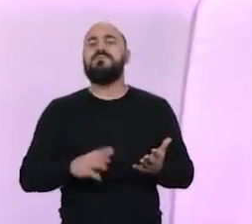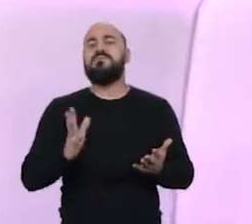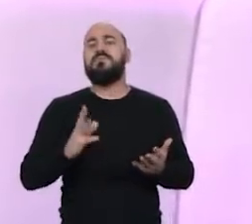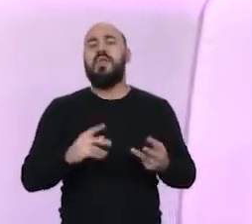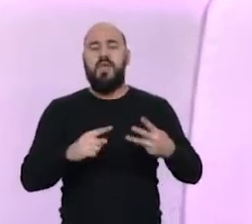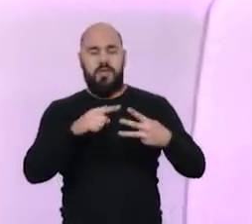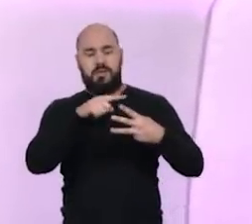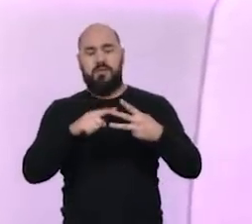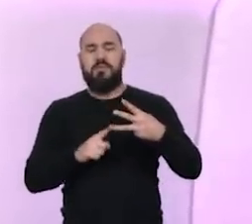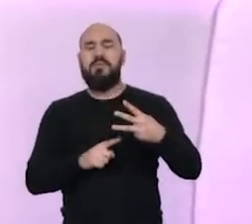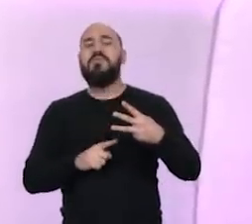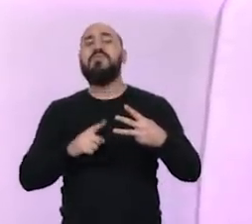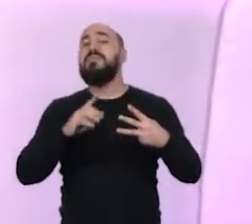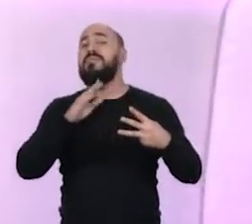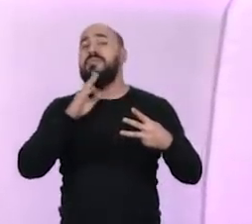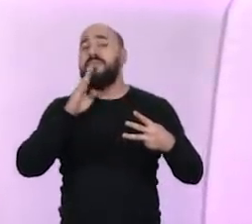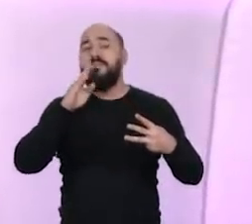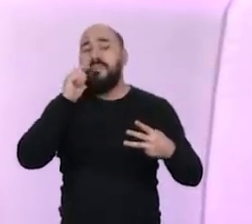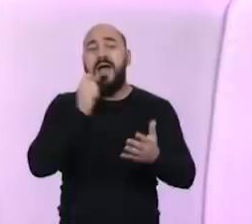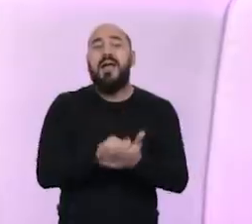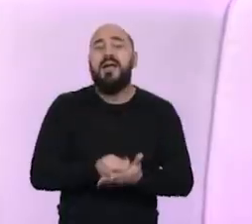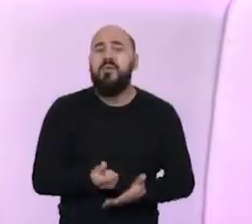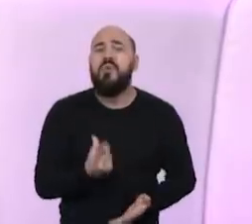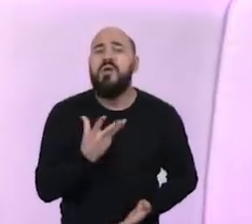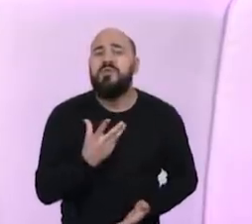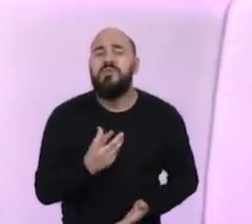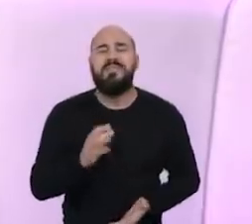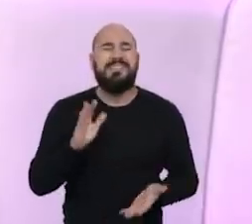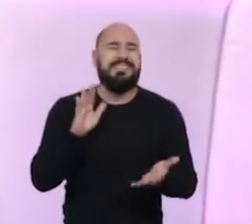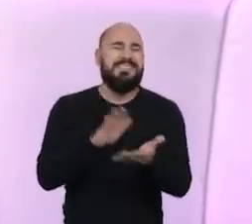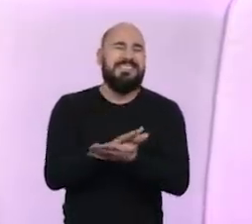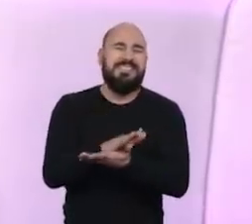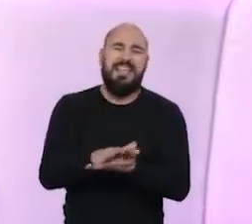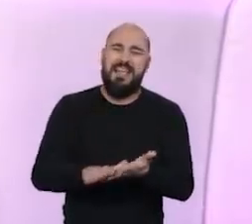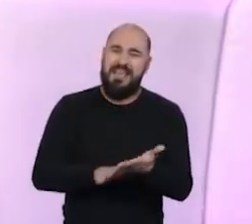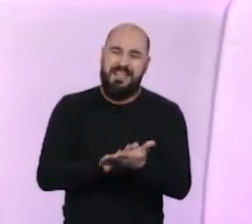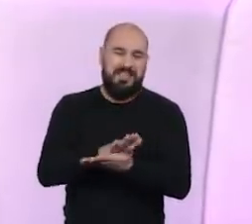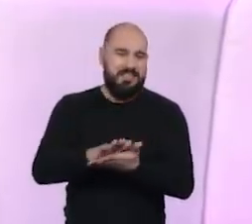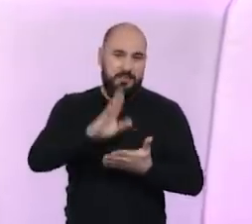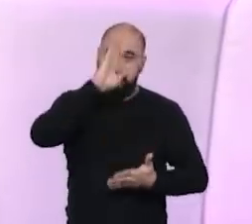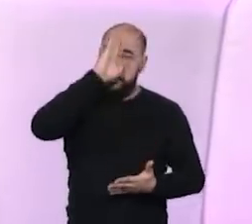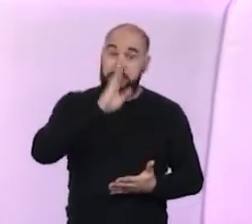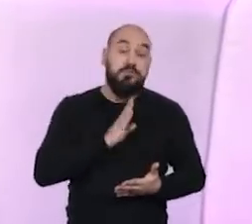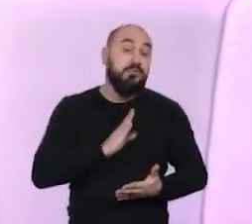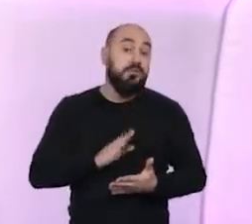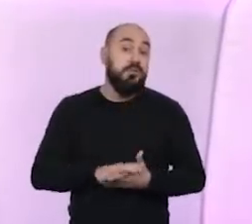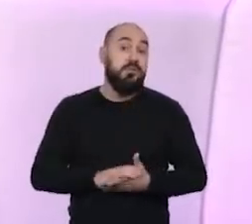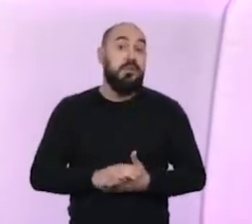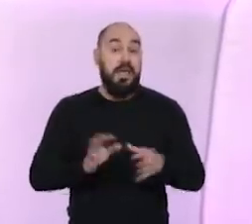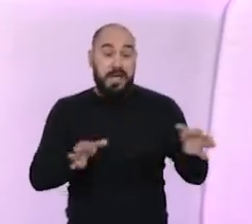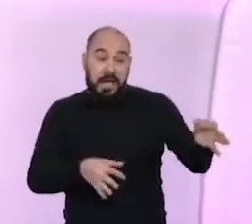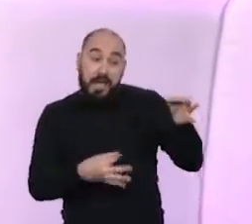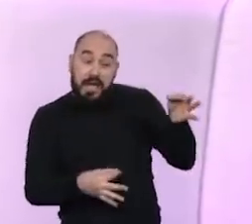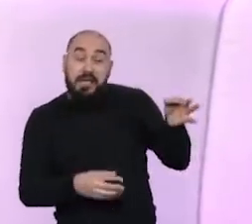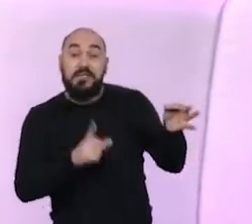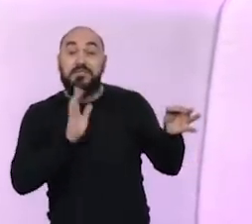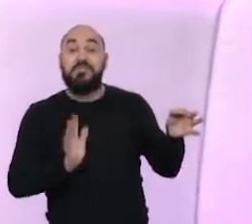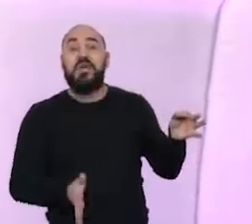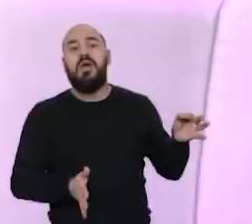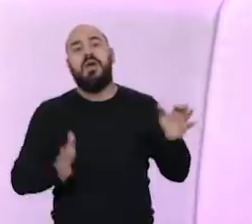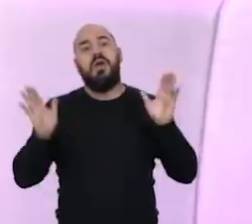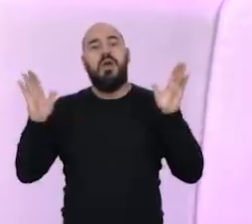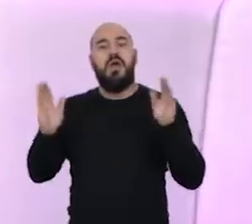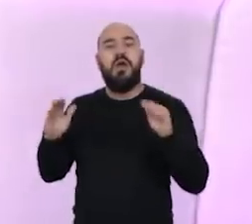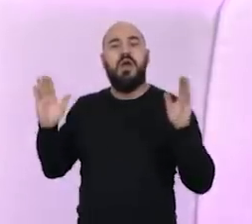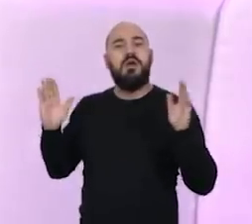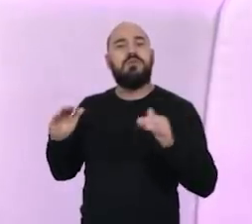de nada. Você paga nada. É difícil você acreditar num canal de televisão, mas eu digo. Essa revista tem um cheirinho do Anjos da Esperança, que já pagou isso para você. Obrigado